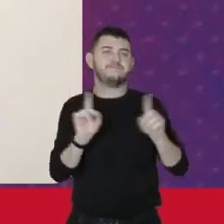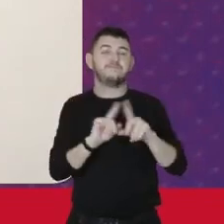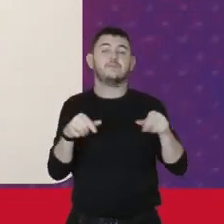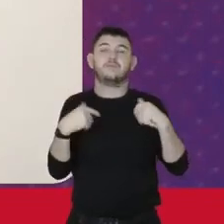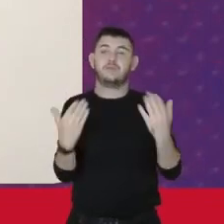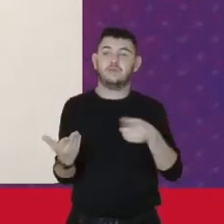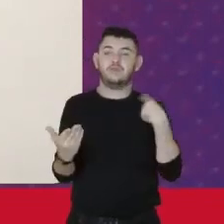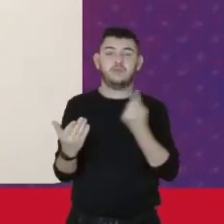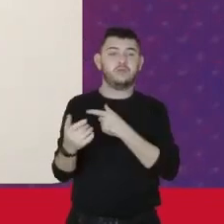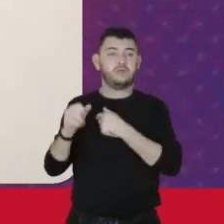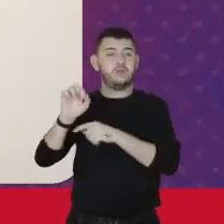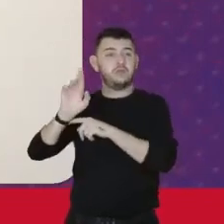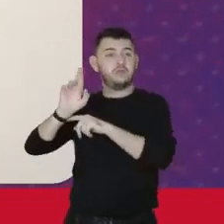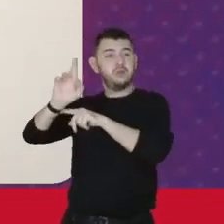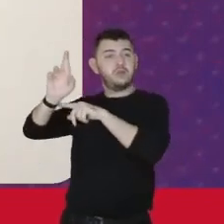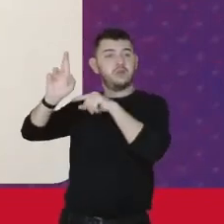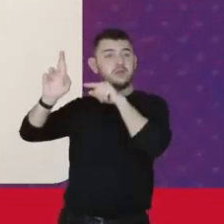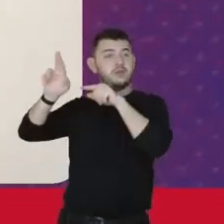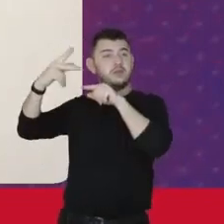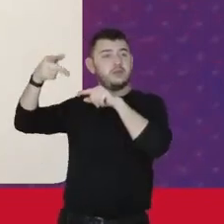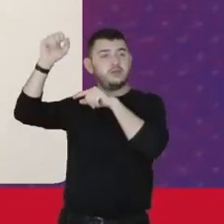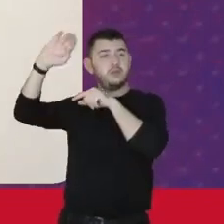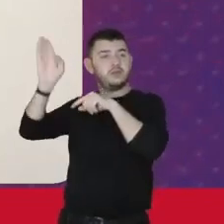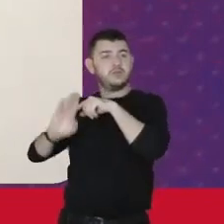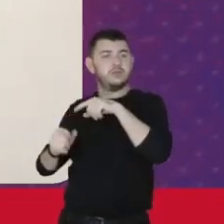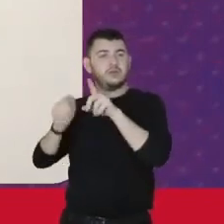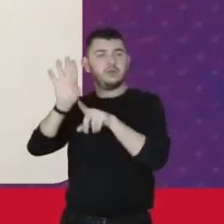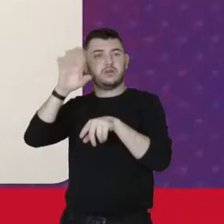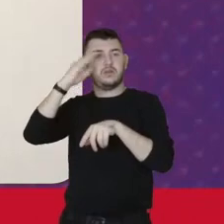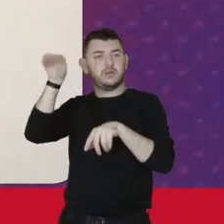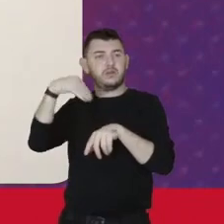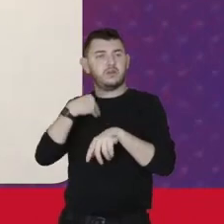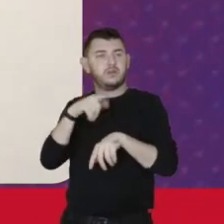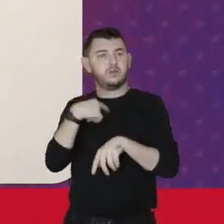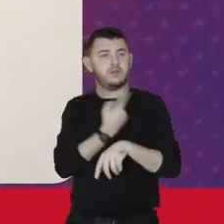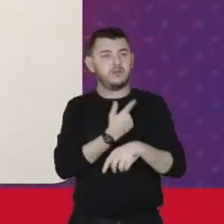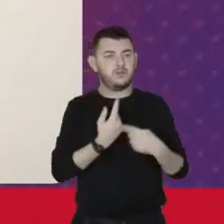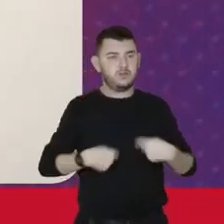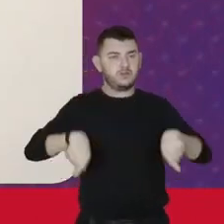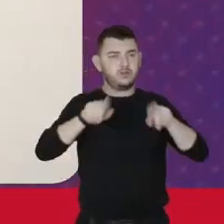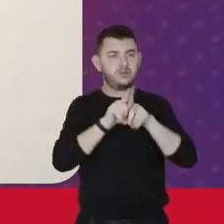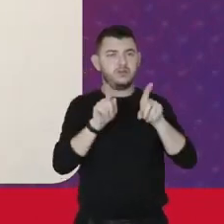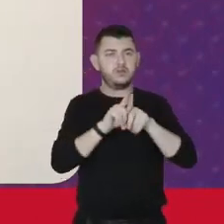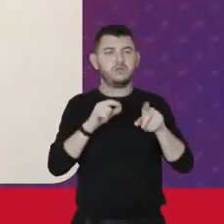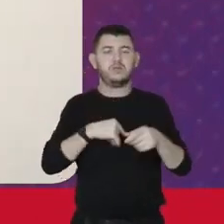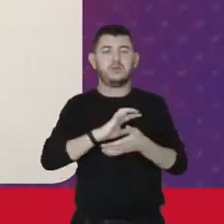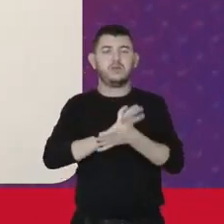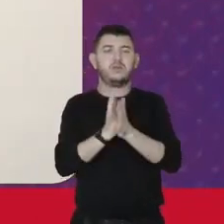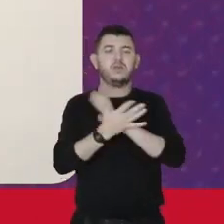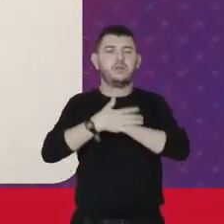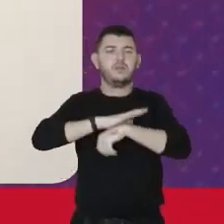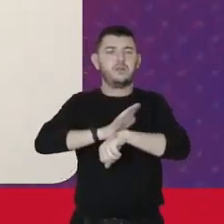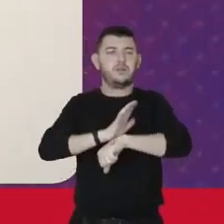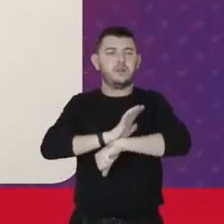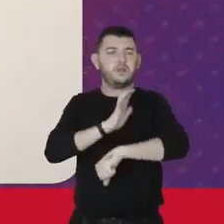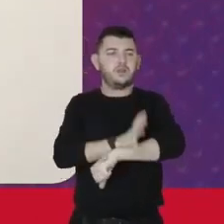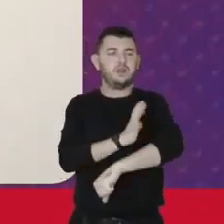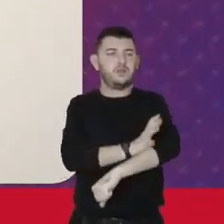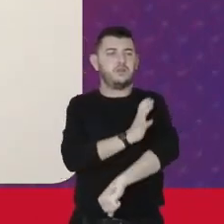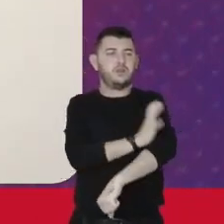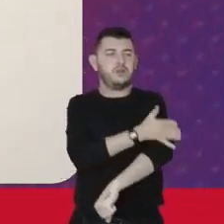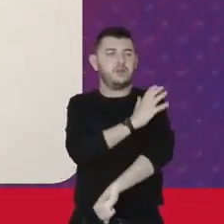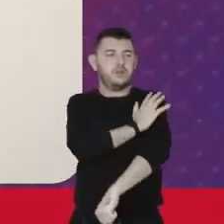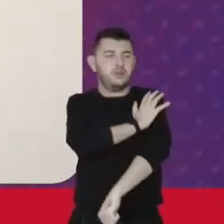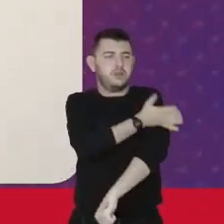representante que ignora todas as nossas necessidades, que ignora todo esse racismo, e por isso a gente tem